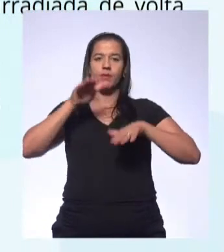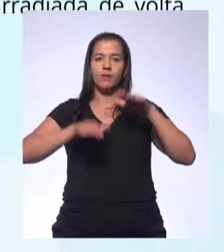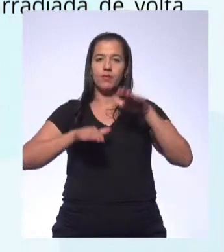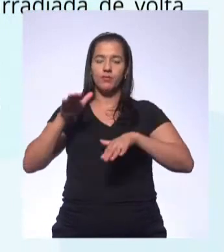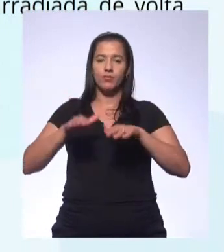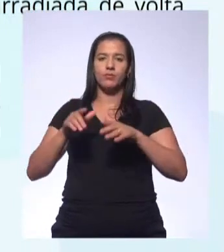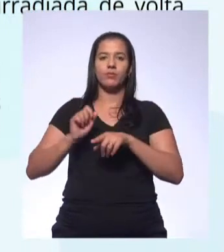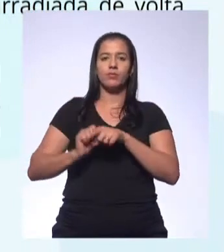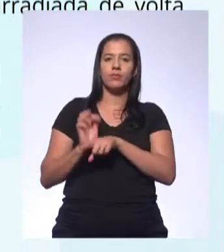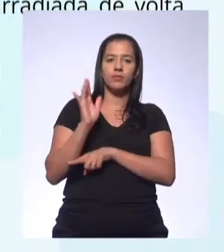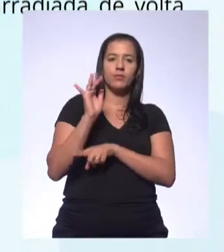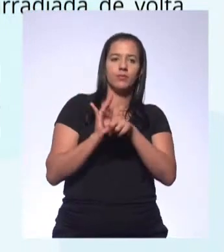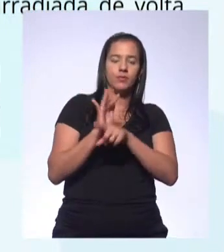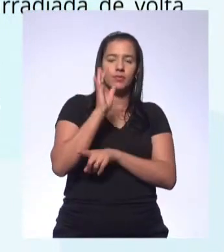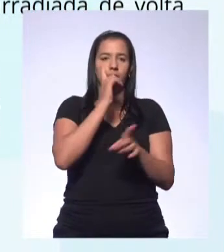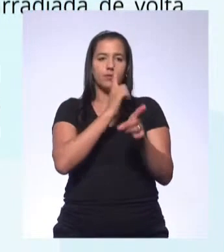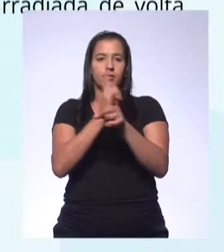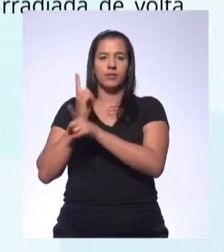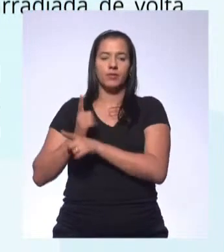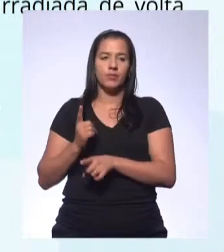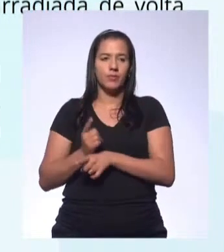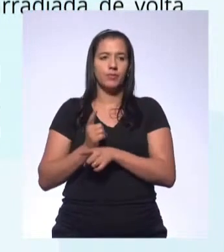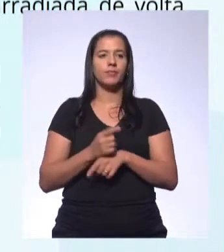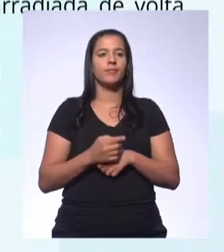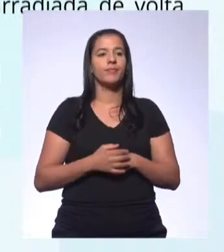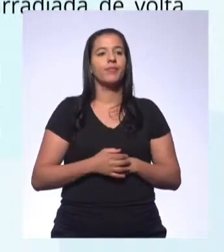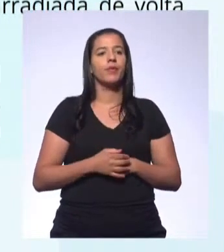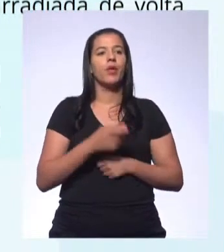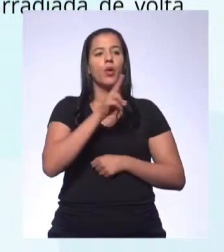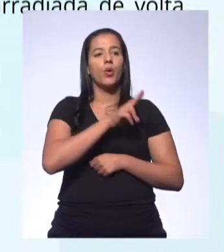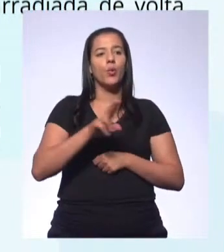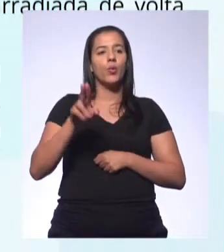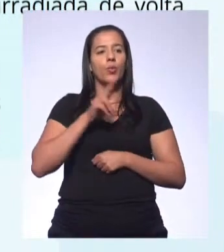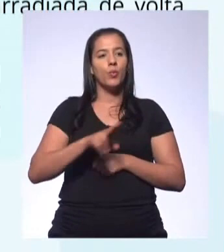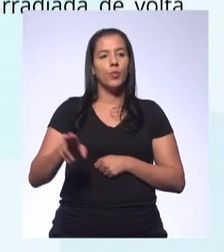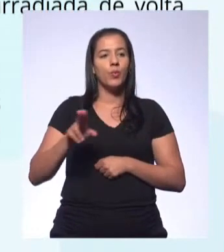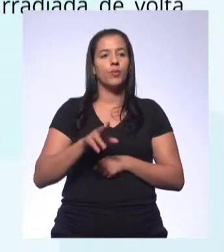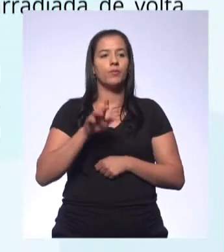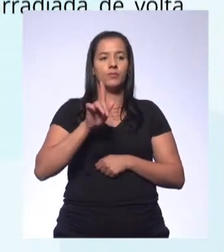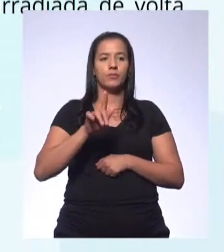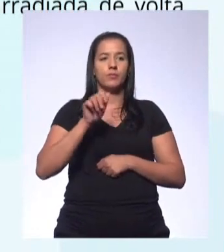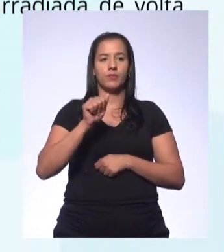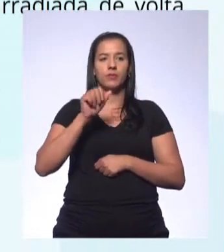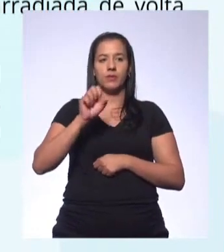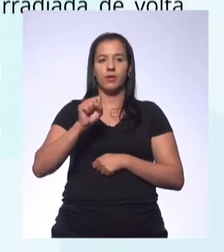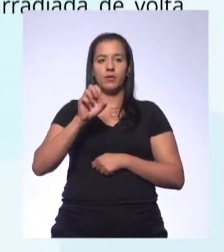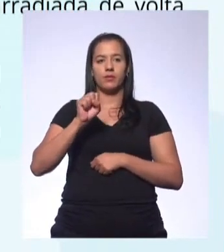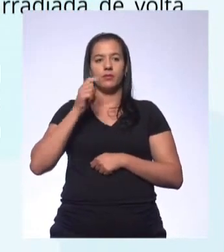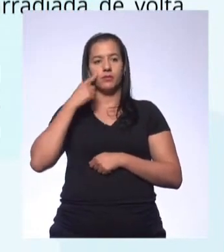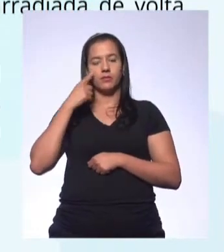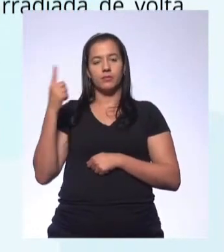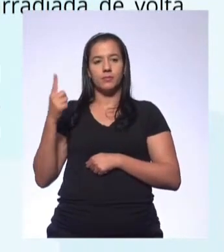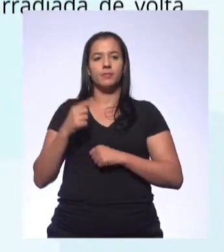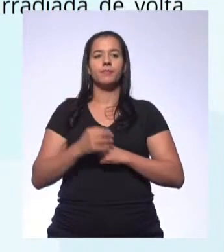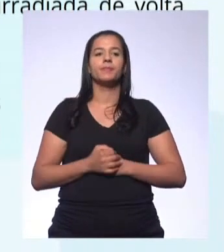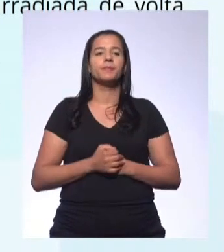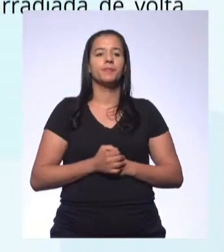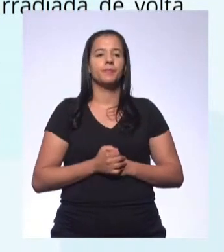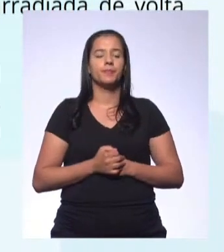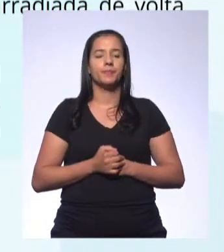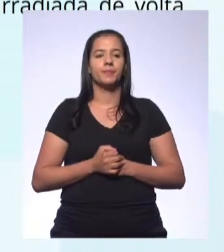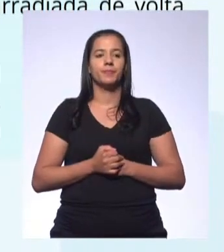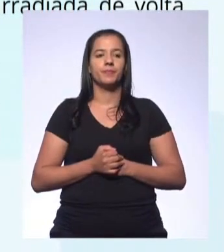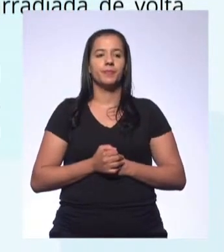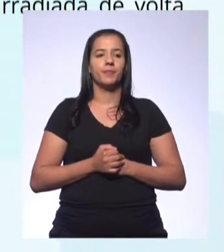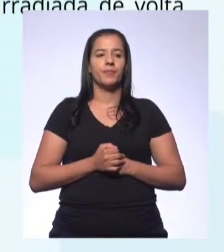gases presentes na atmosfera, os chamados gases do efeito estufa, ou gases